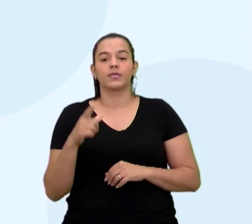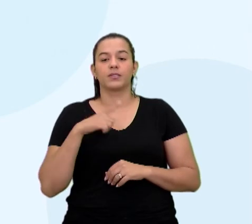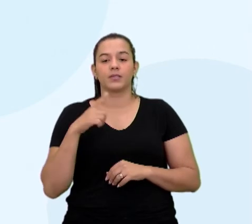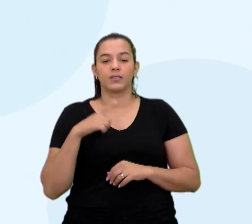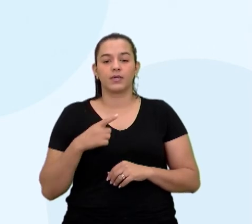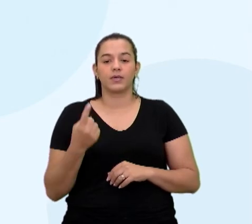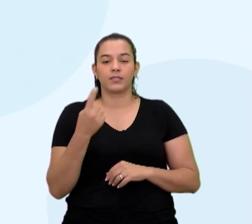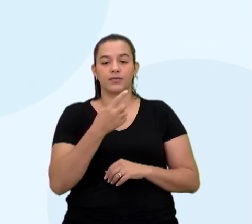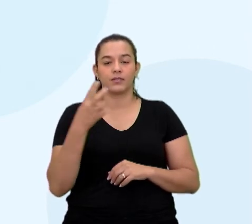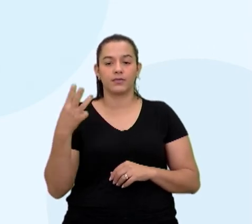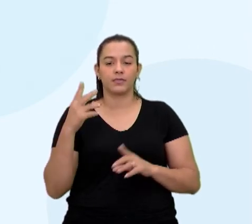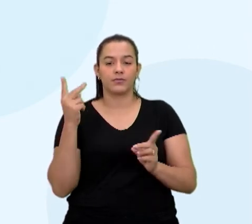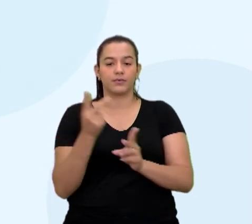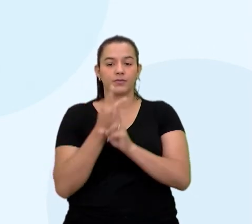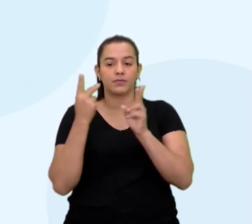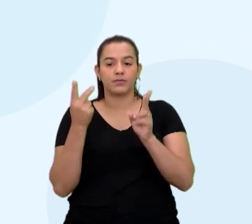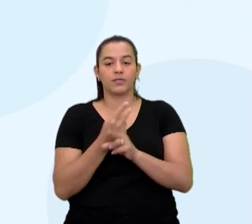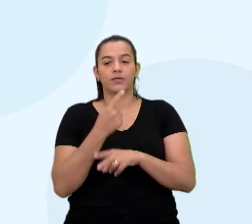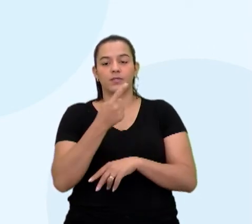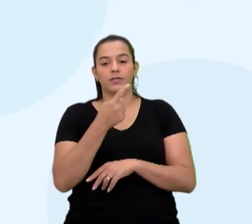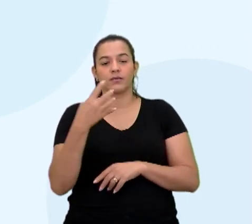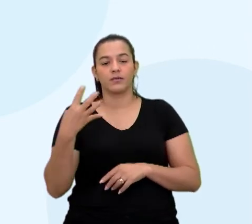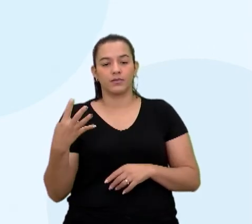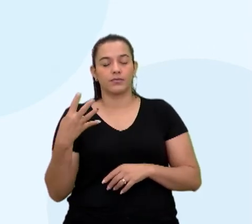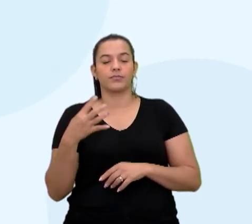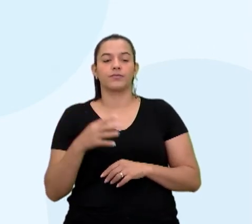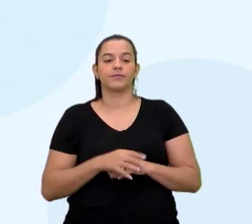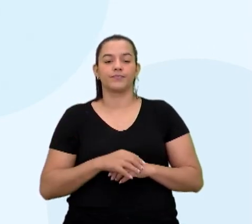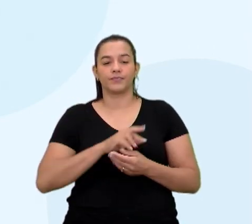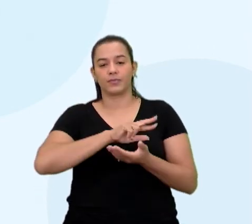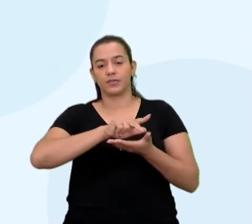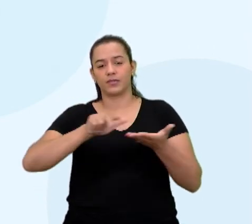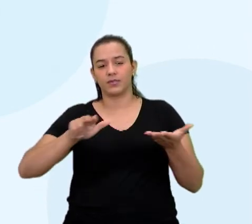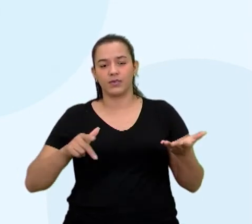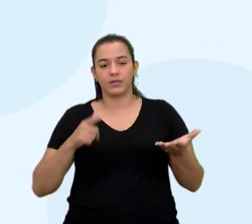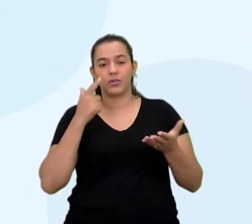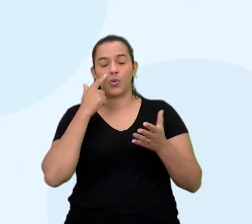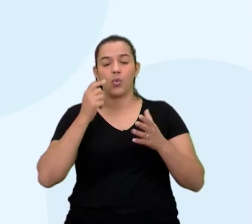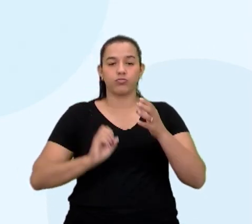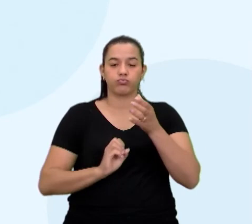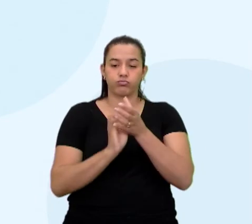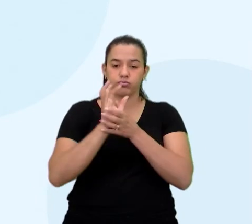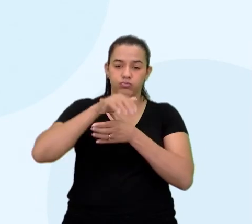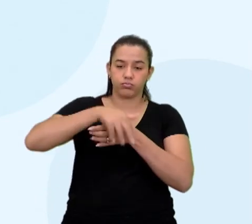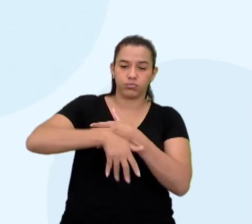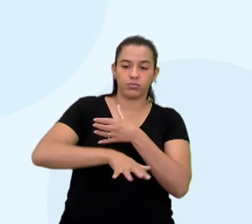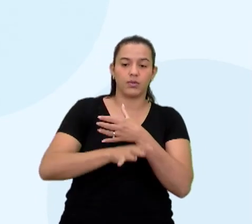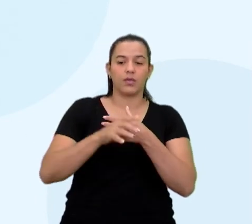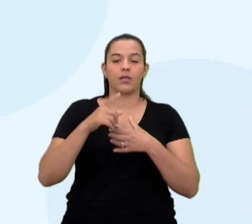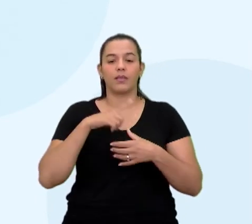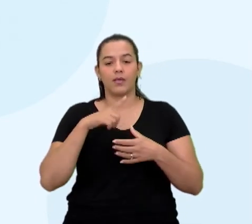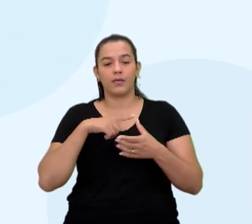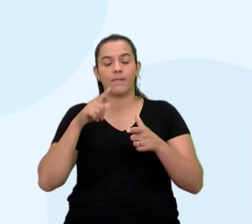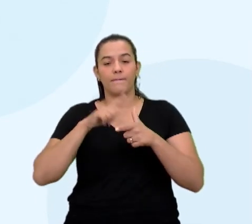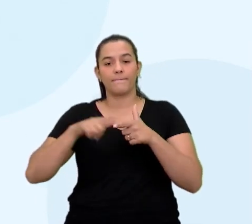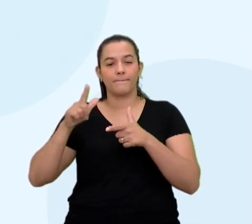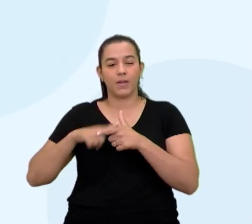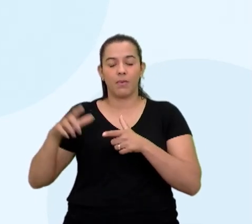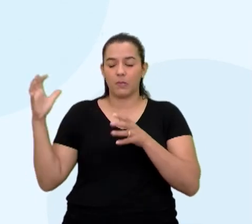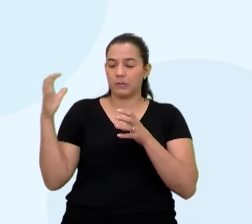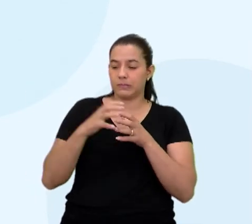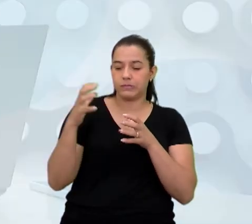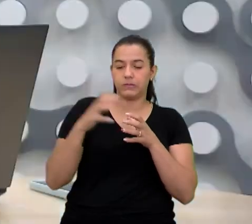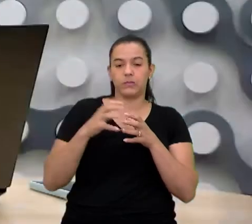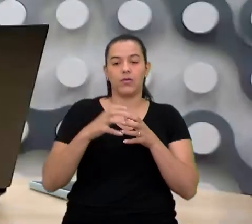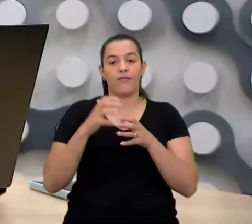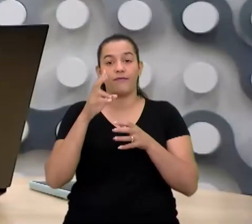13, que é a ventilação, e a 14, que é a cratera. Muitos dos vulcões, pelo processo de pressão ser muito forte, a